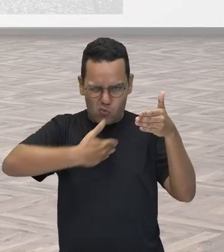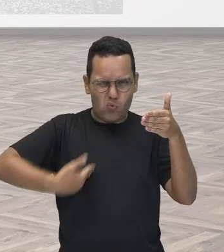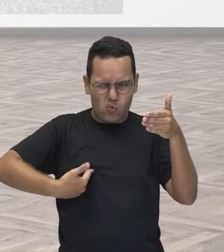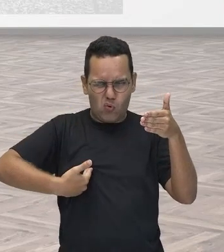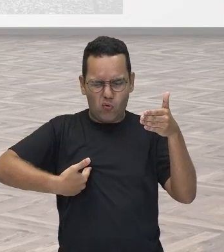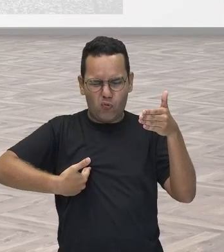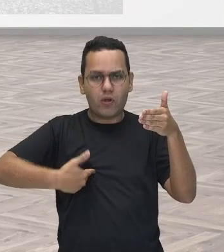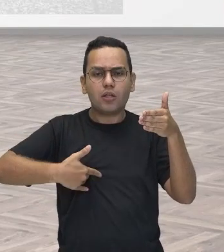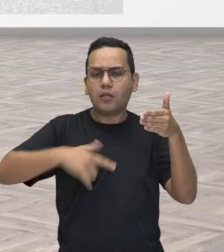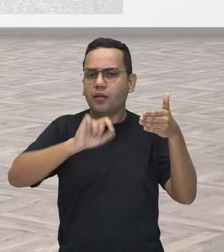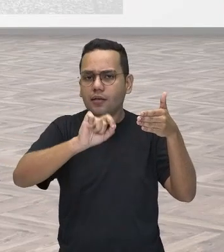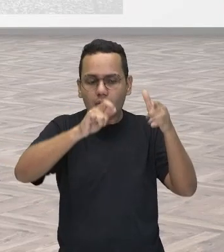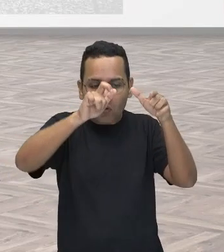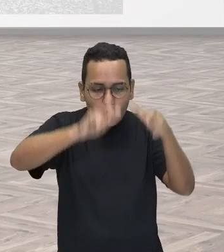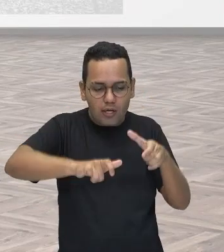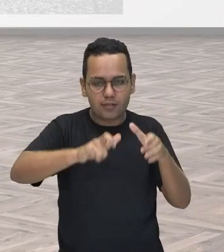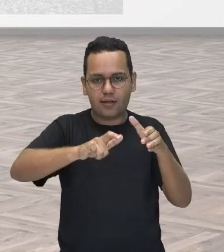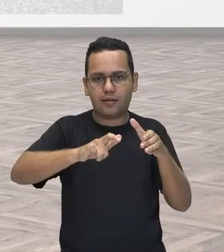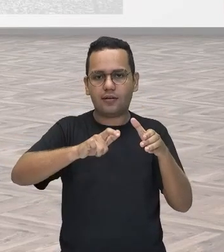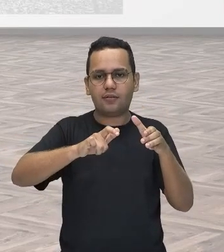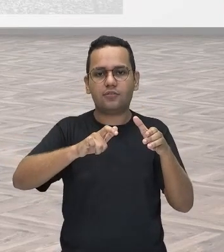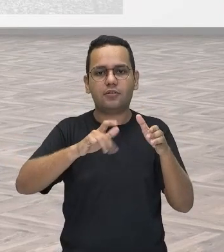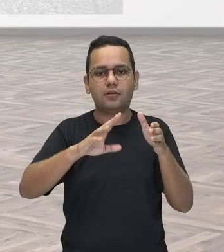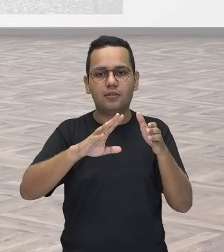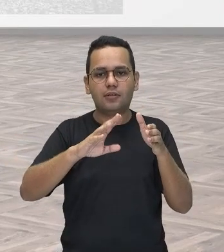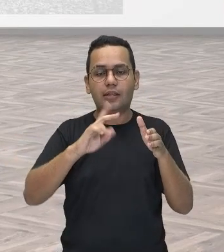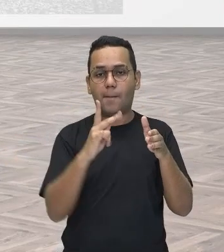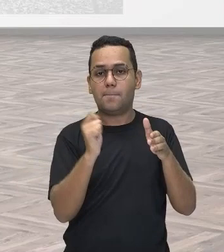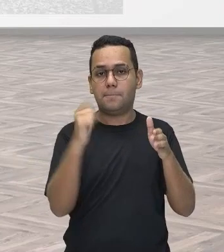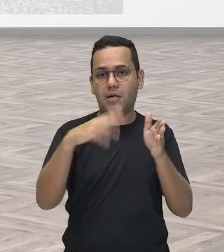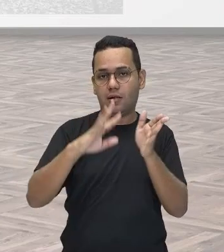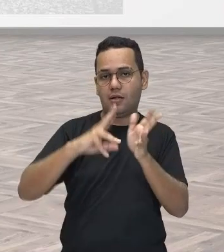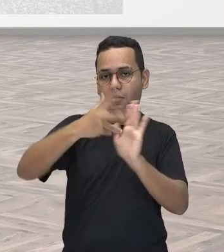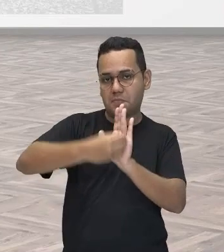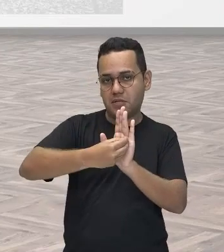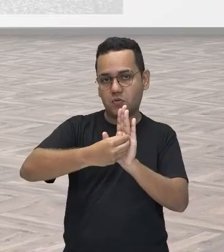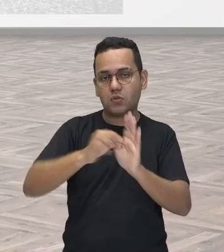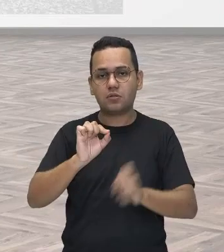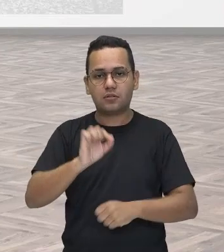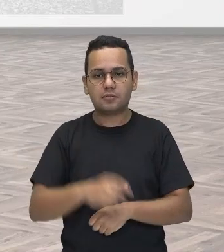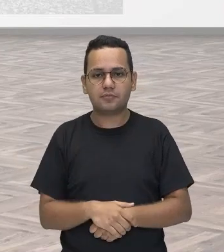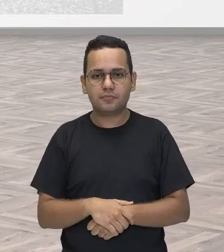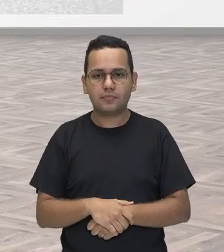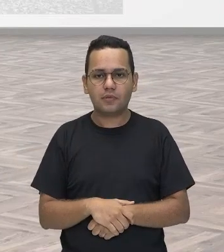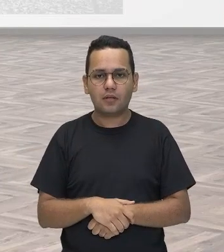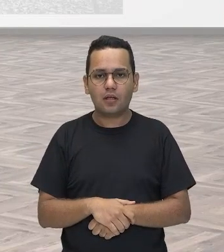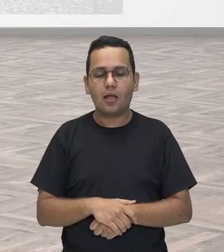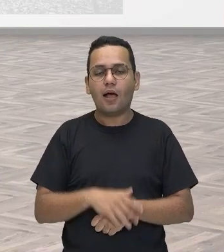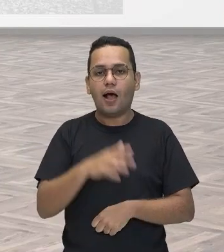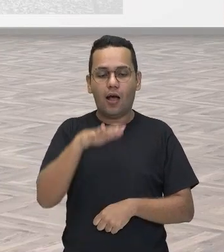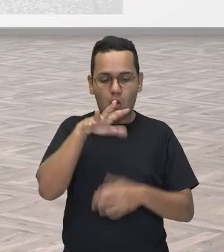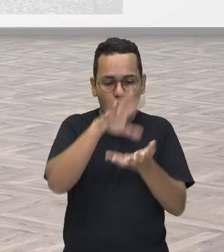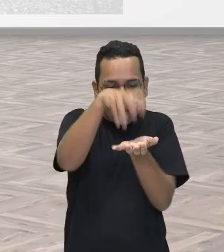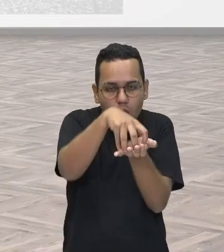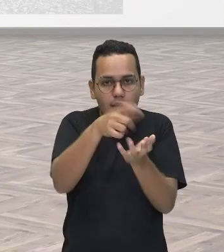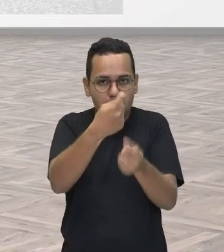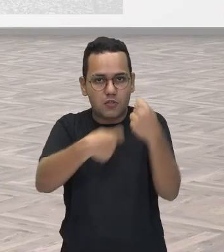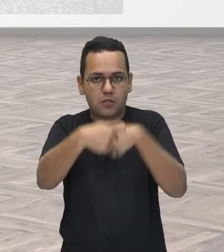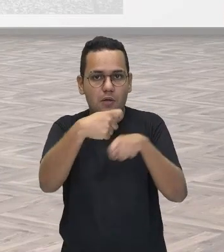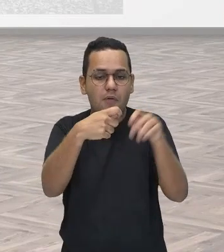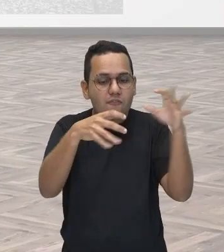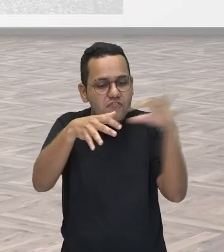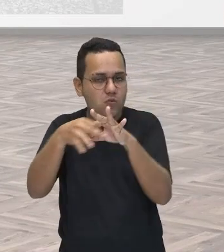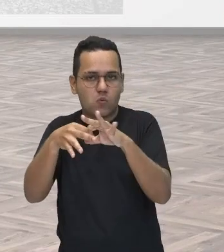da Amazônia, dessa questão da Pan-Amazônia, a parte que caberia ao Brasil, que pertencia ao Brasil. Então, vai